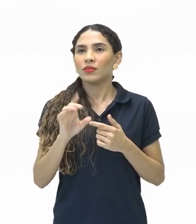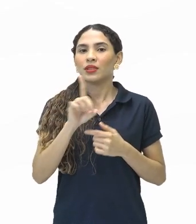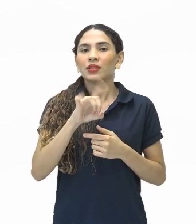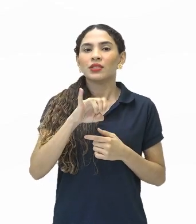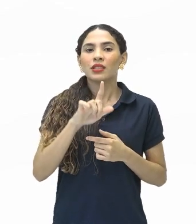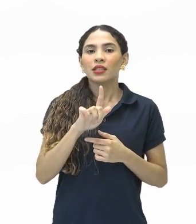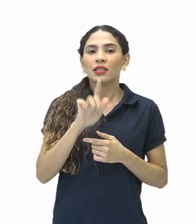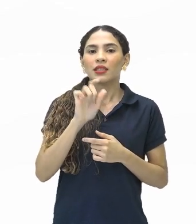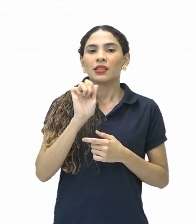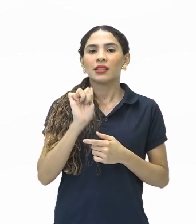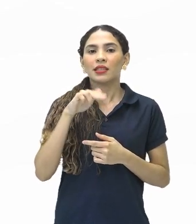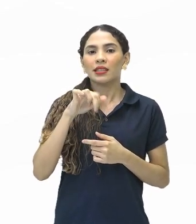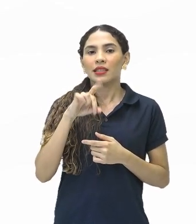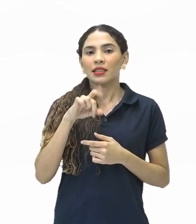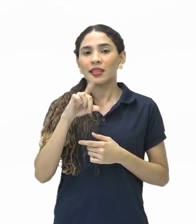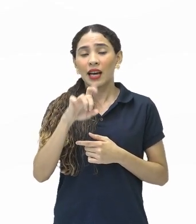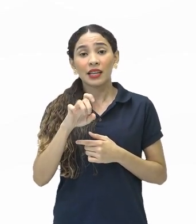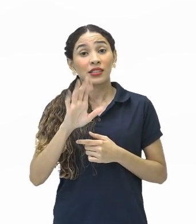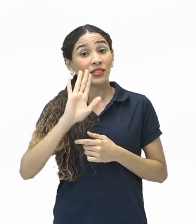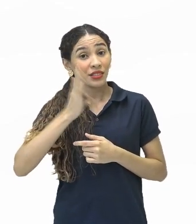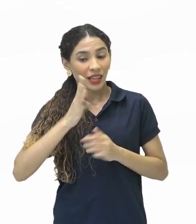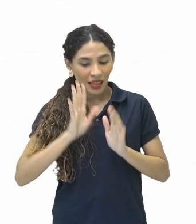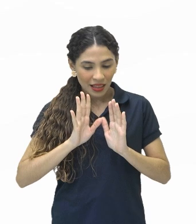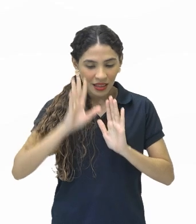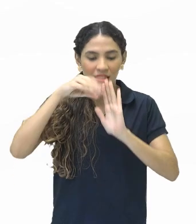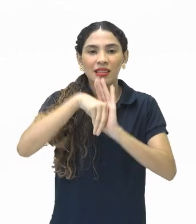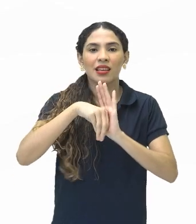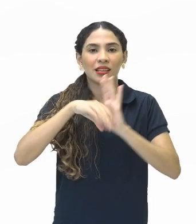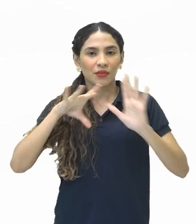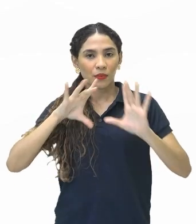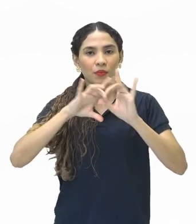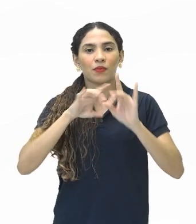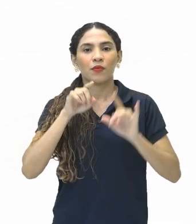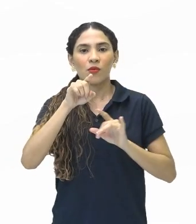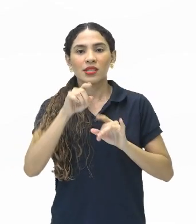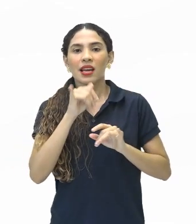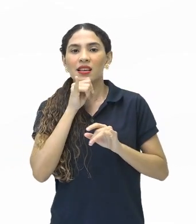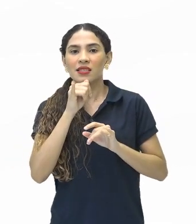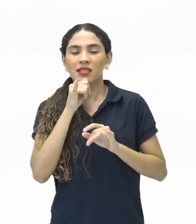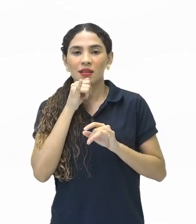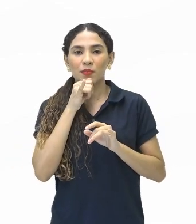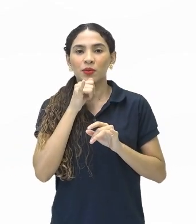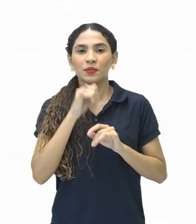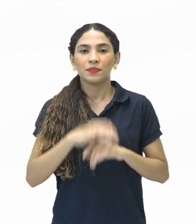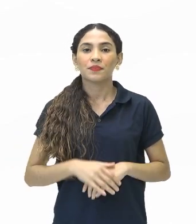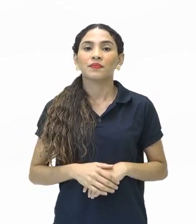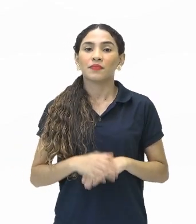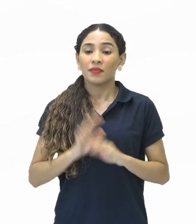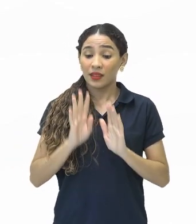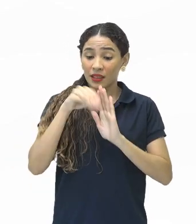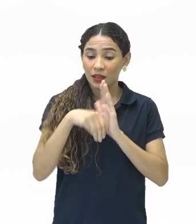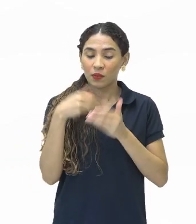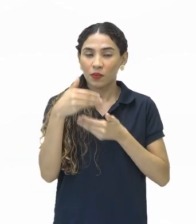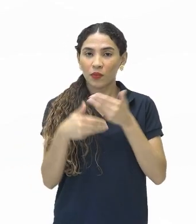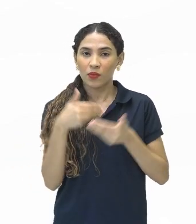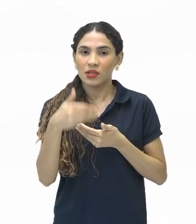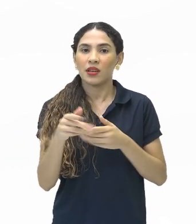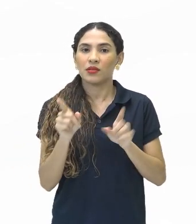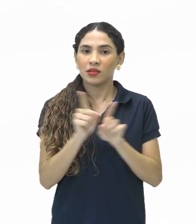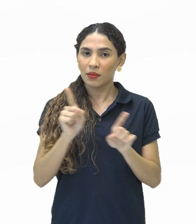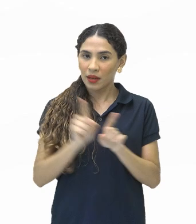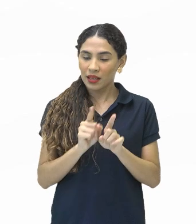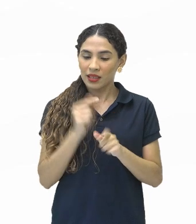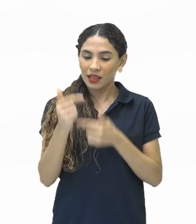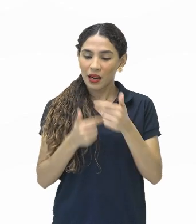dignidade. A dignidade, ela já está intrínseca, né? Quando você está dentro desse processo